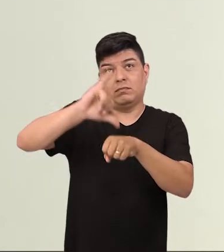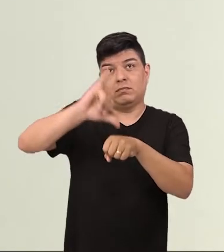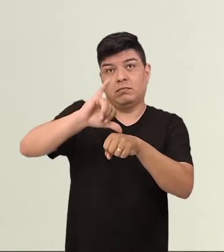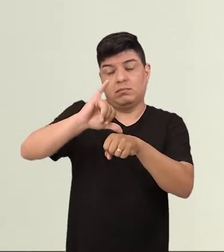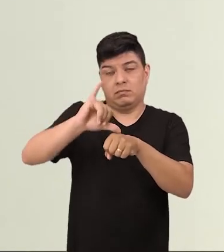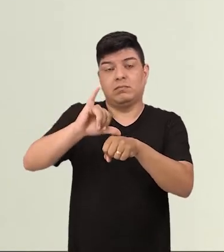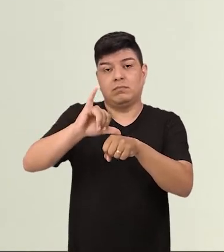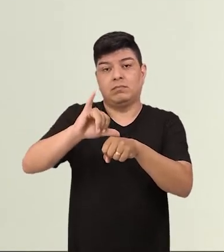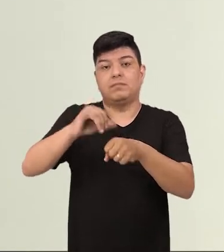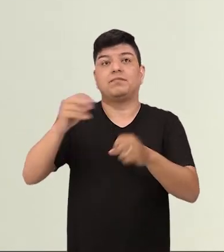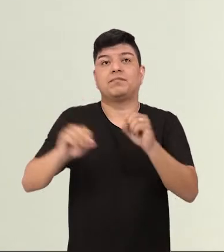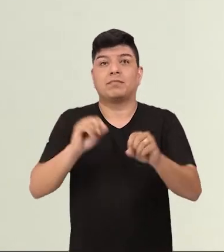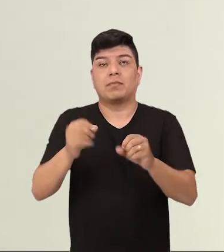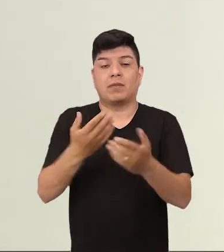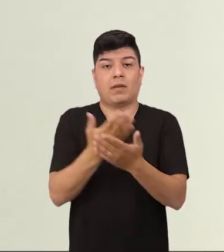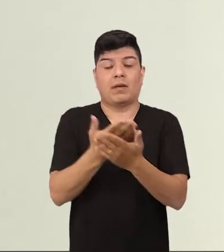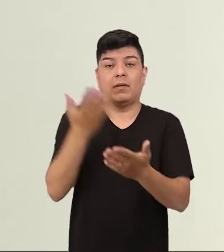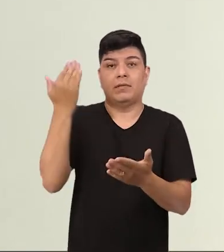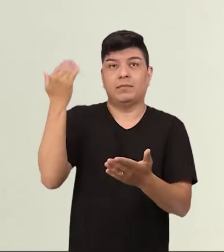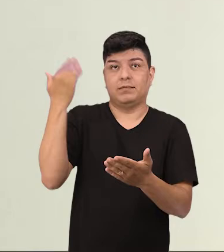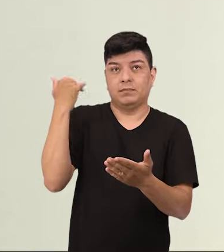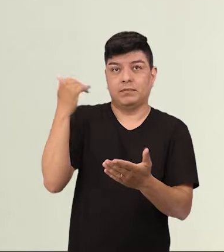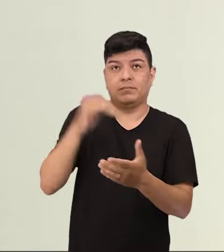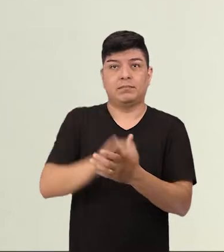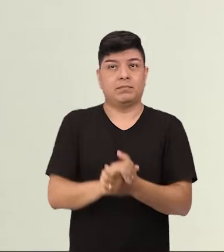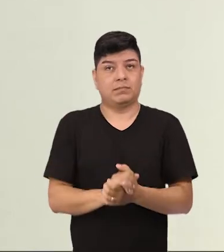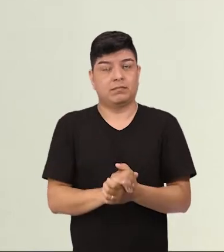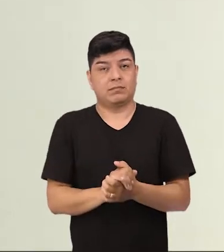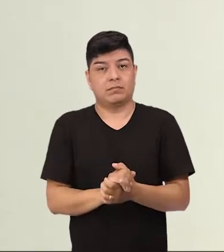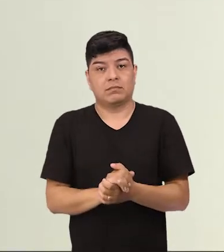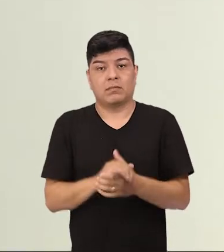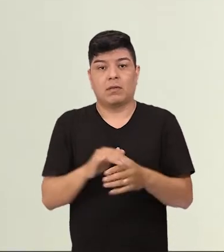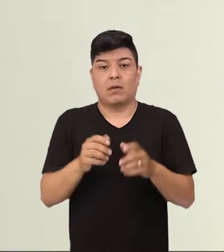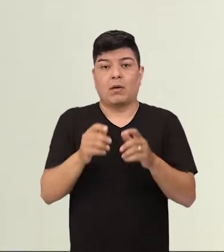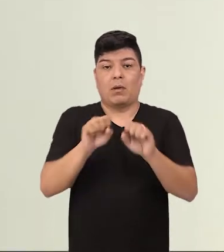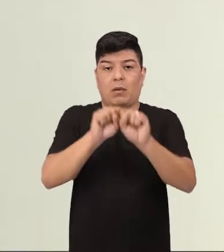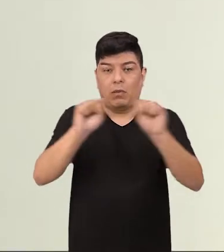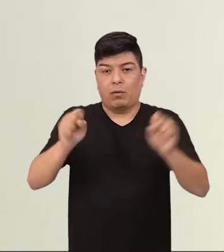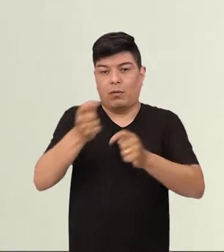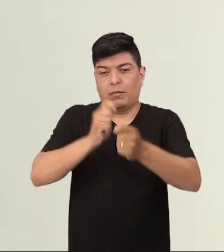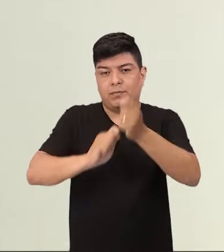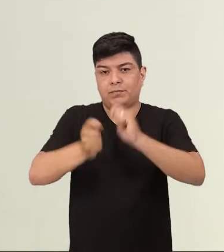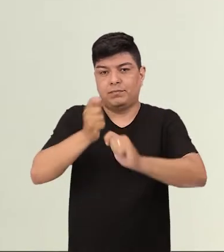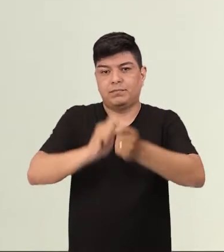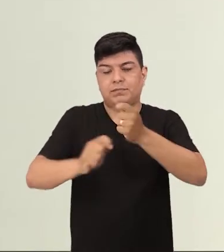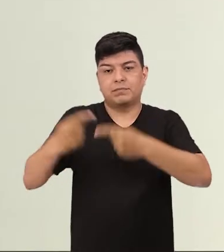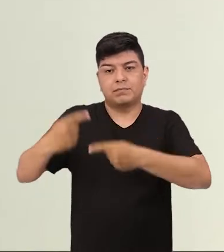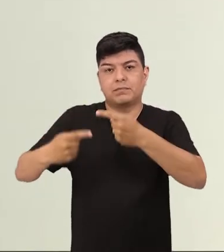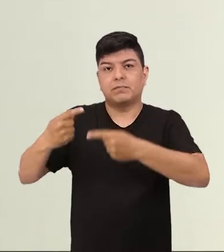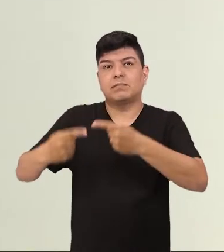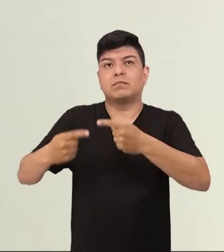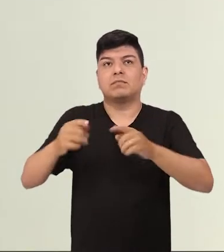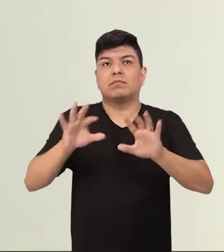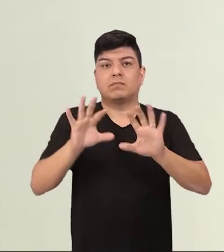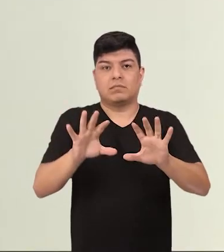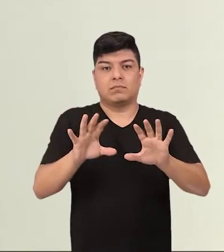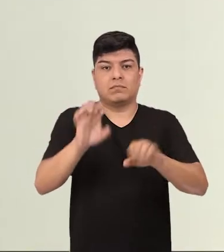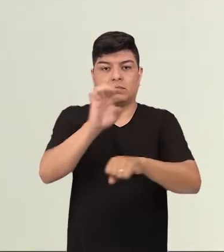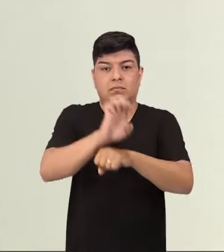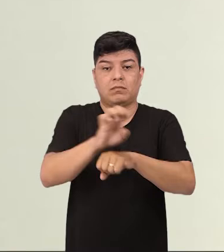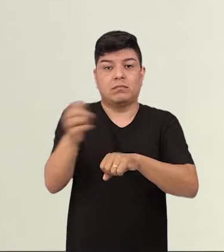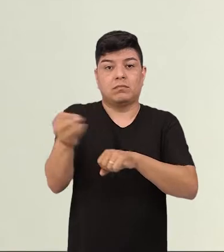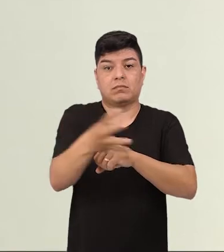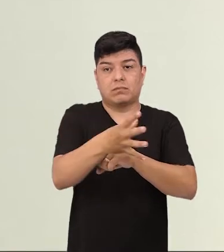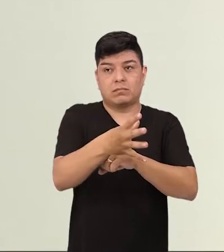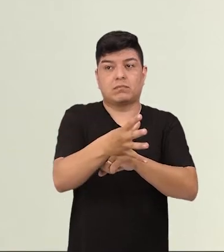aula passada, nós discutimos sobre o mercantilismo, né? Essa política econômica aí dos estados modernos, né?